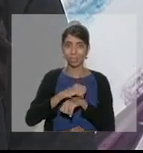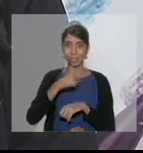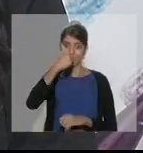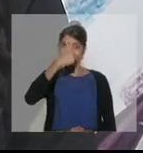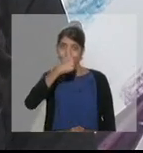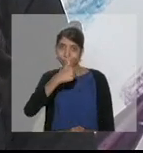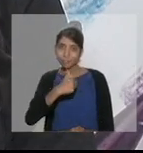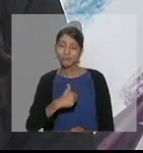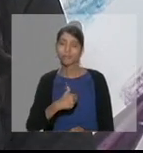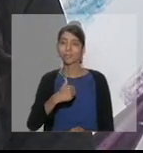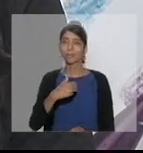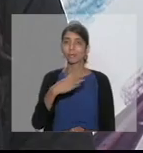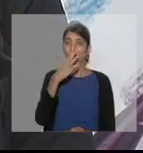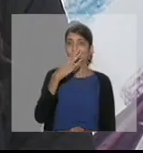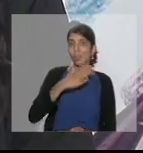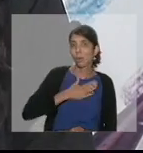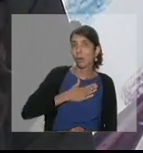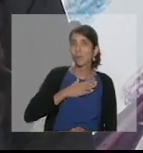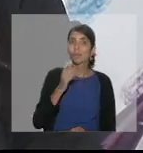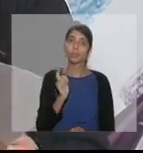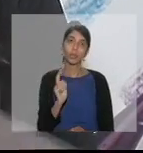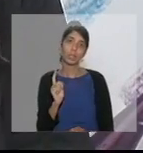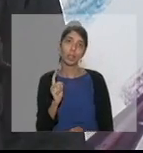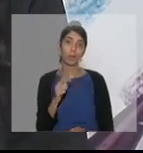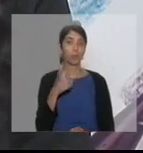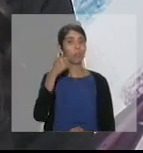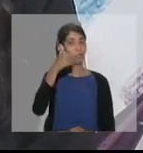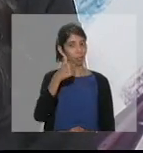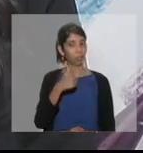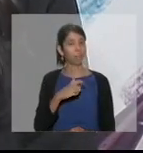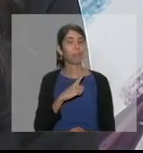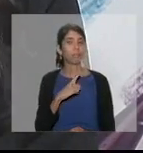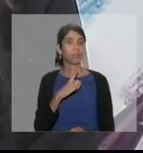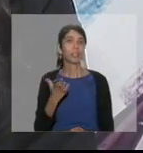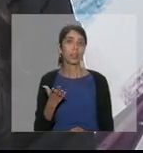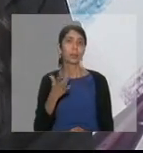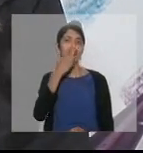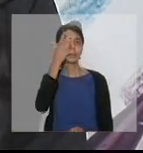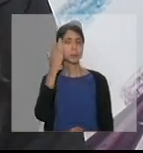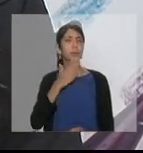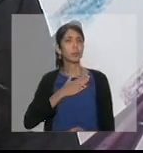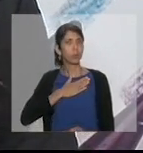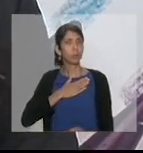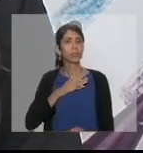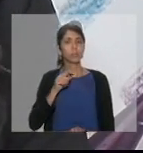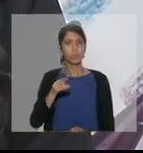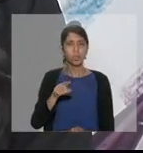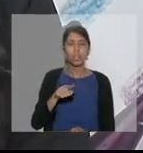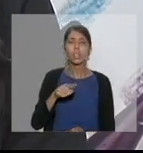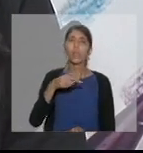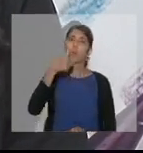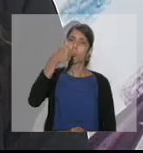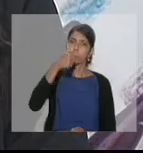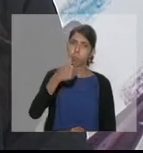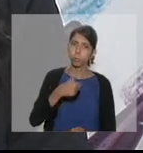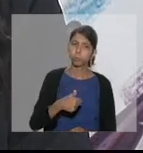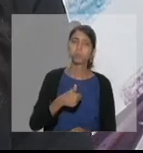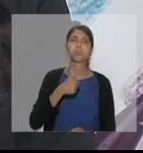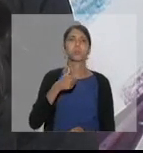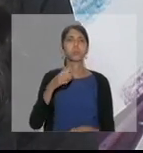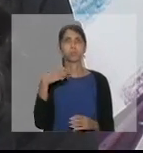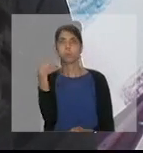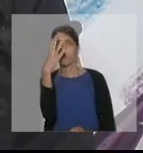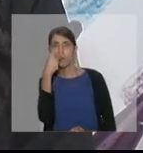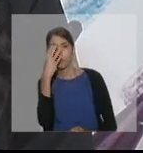é apreciado, né? Quanto mais as pessoas gostam de você. Like já tá aí, né? As pessoas gostam de você, curtem a